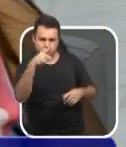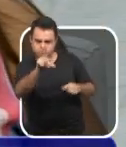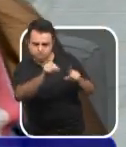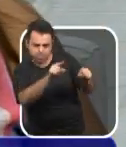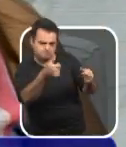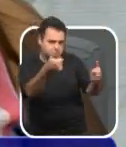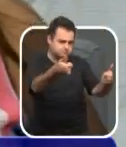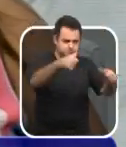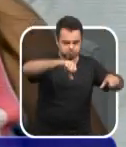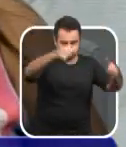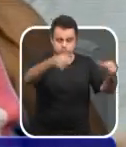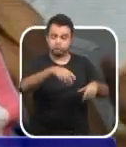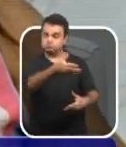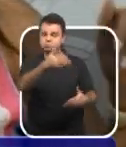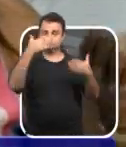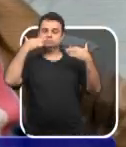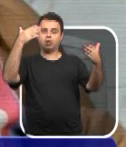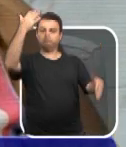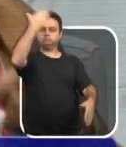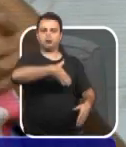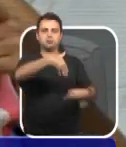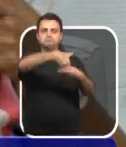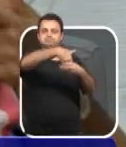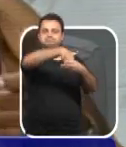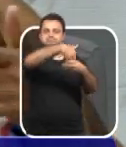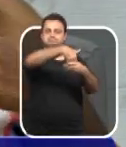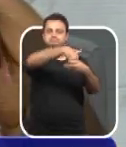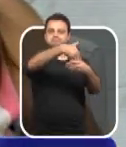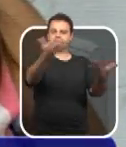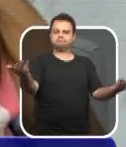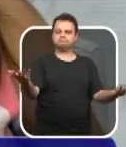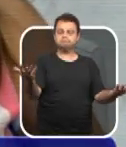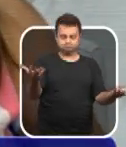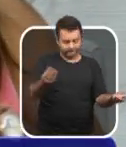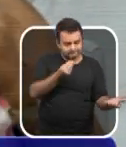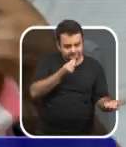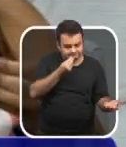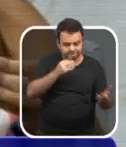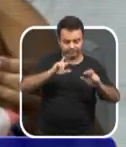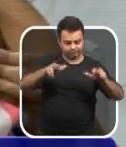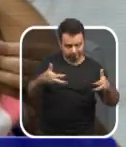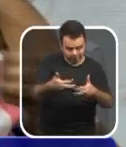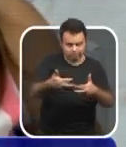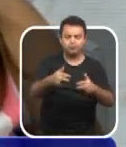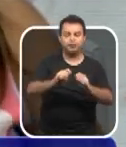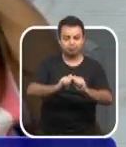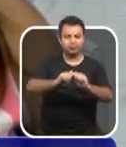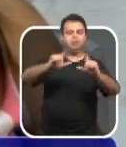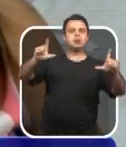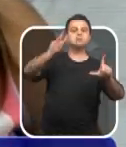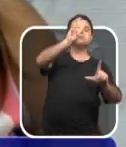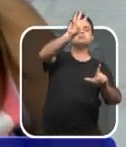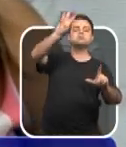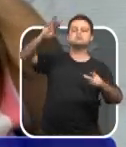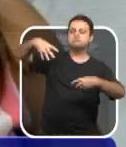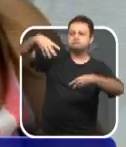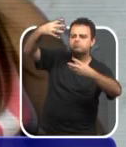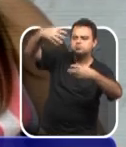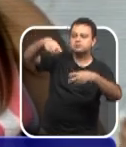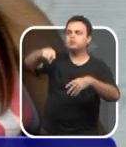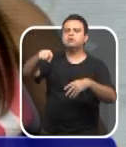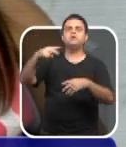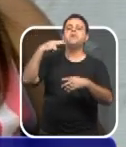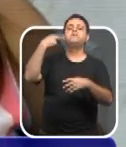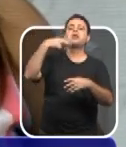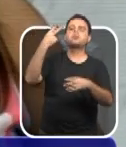eleitor. Então, seja fiscalizador, conheça a Câmara, acesse o site da Câmara, conheça o trabalho do vereador, saiba o que